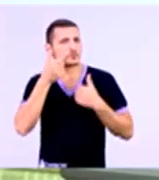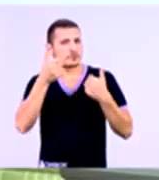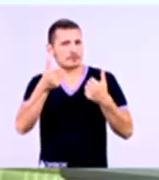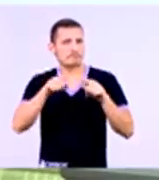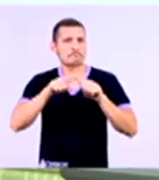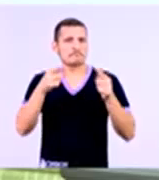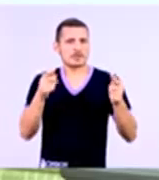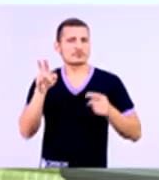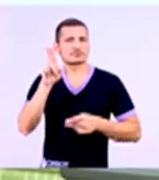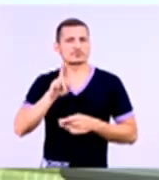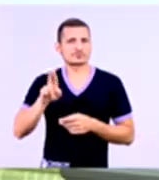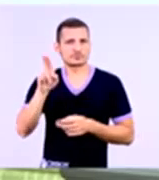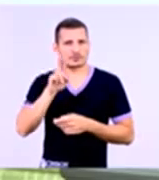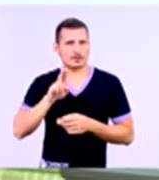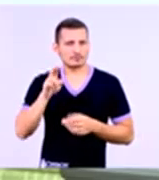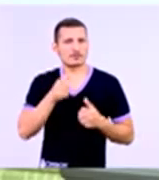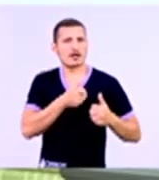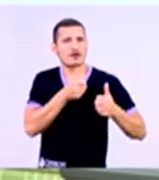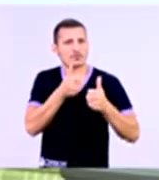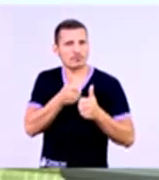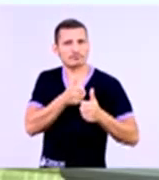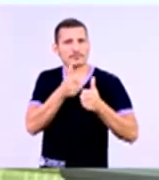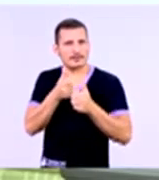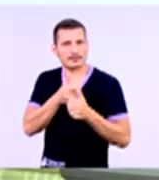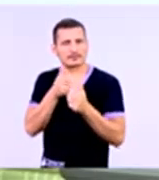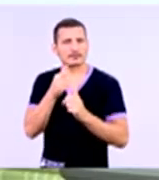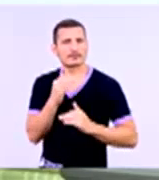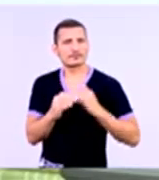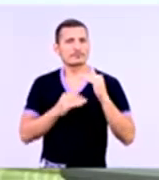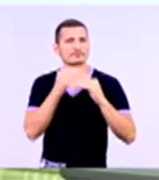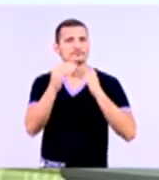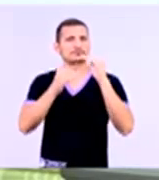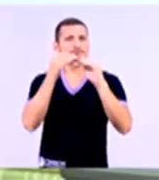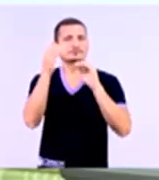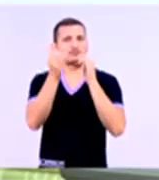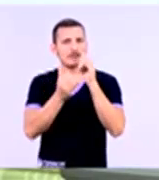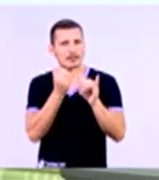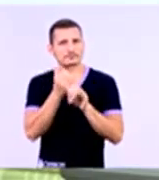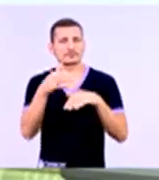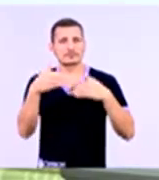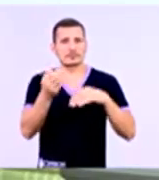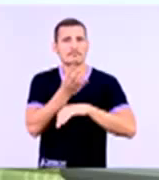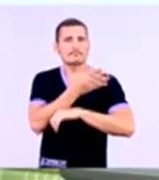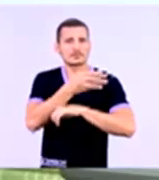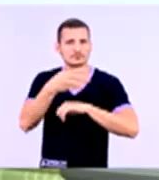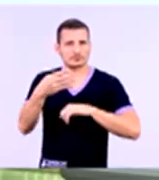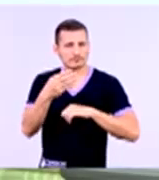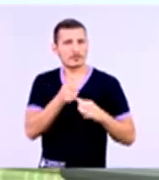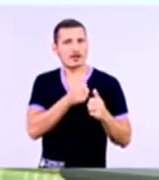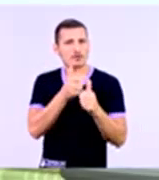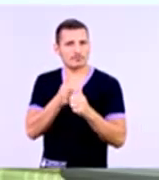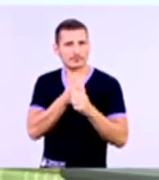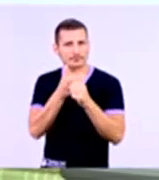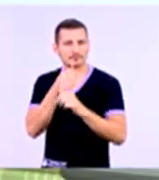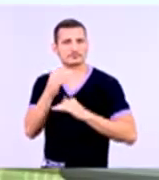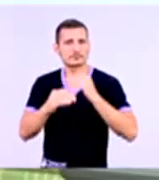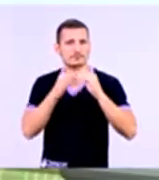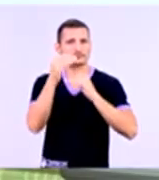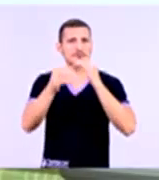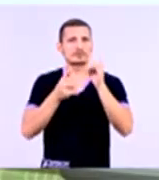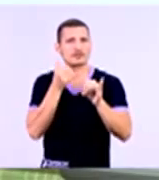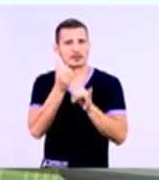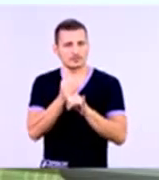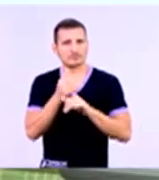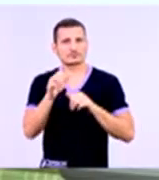usuário acompanha as tendências da internet. Então a Microsoft, acompanhando a tendência da internet, modificou